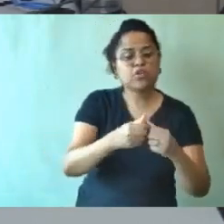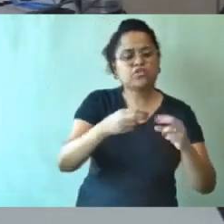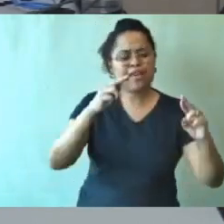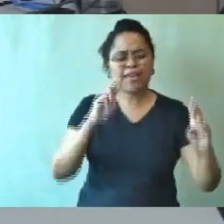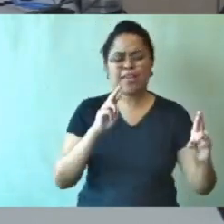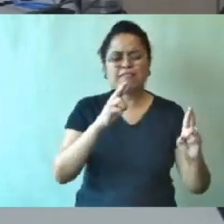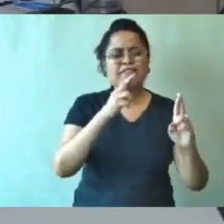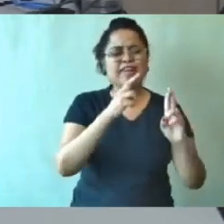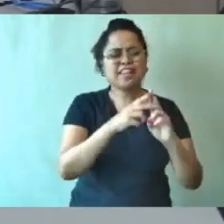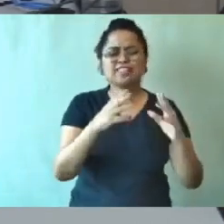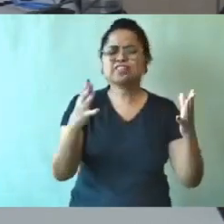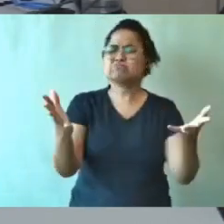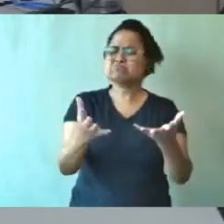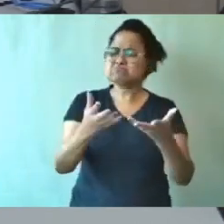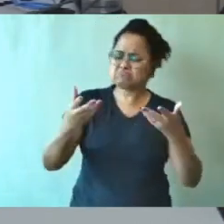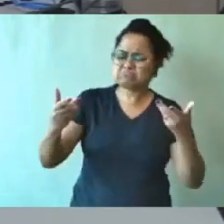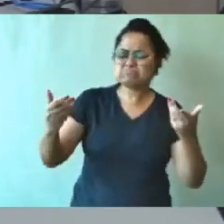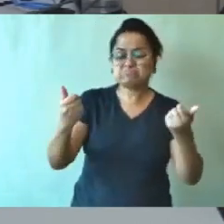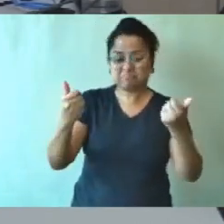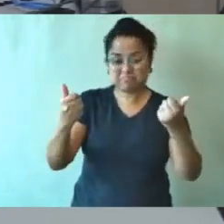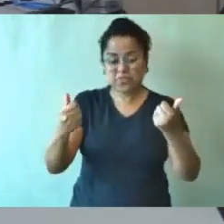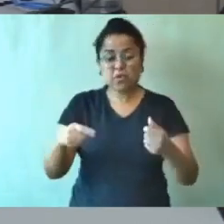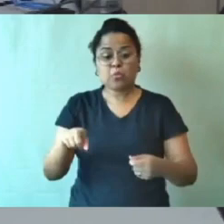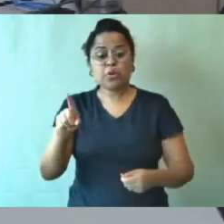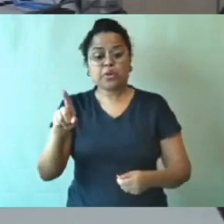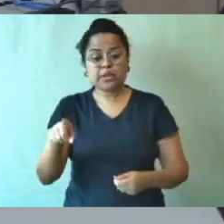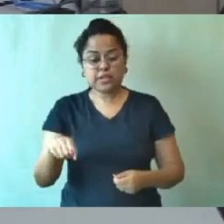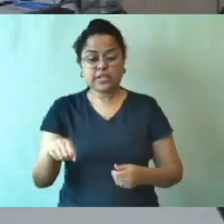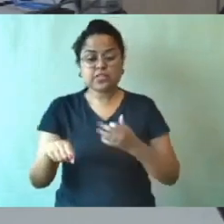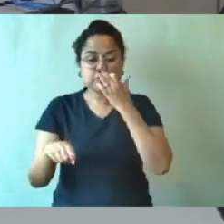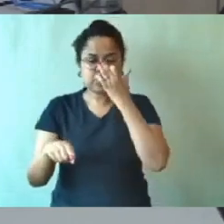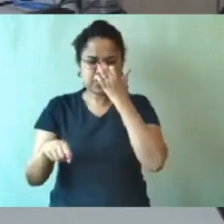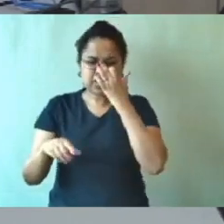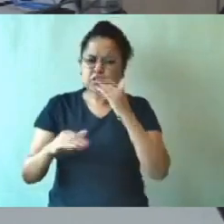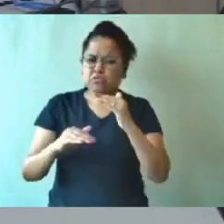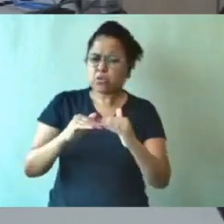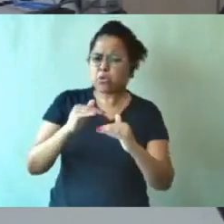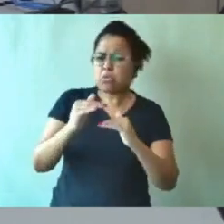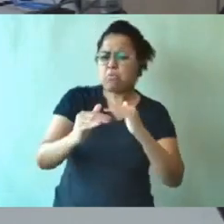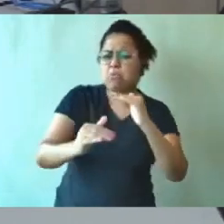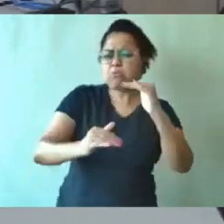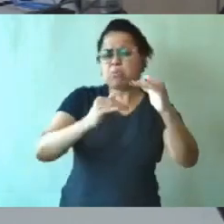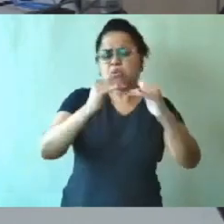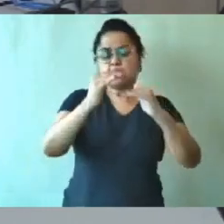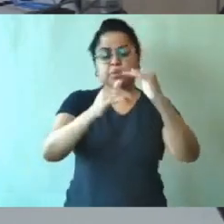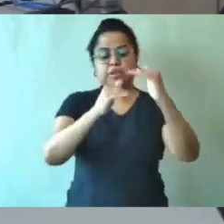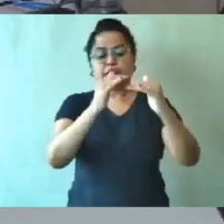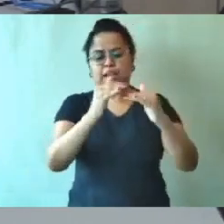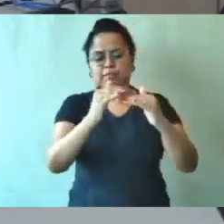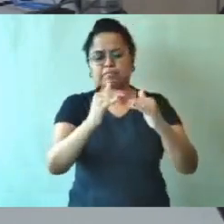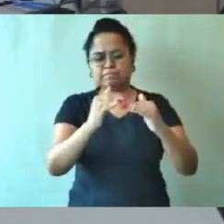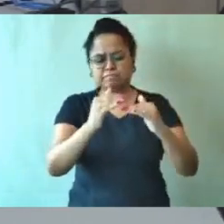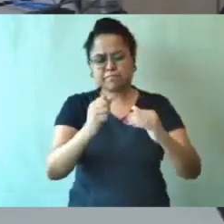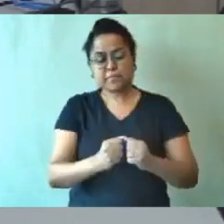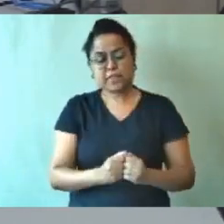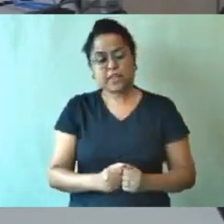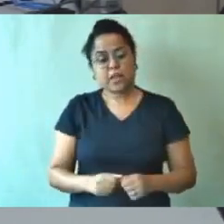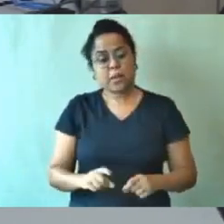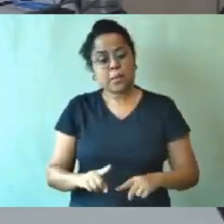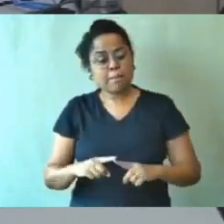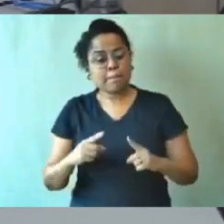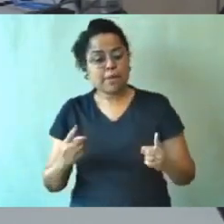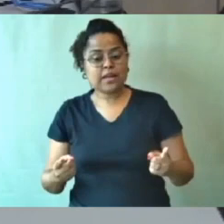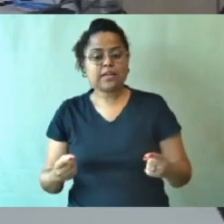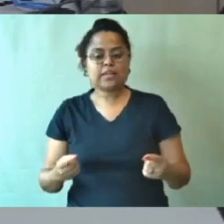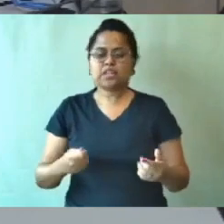excelência. Porque isso vai dando condição para todo mundo prosperar. Agora, não vai ser prosperar sem os custos estarem